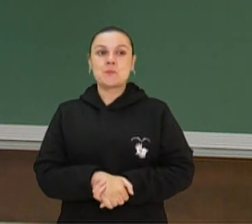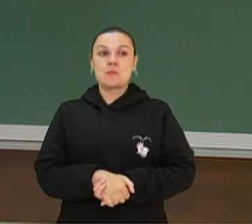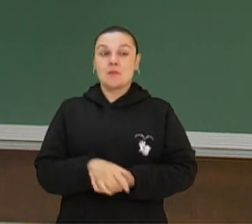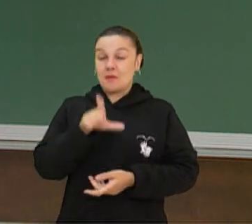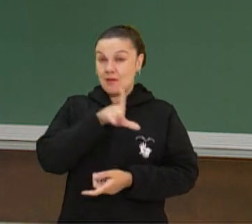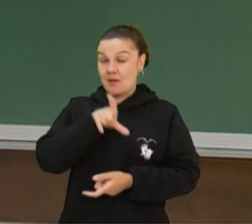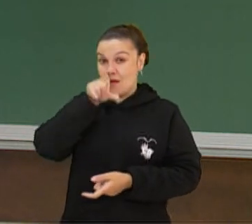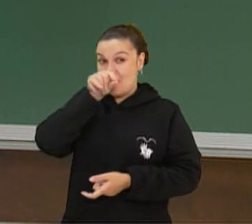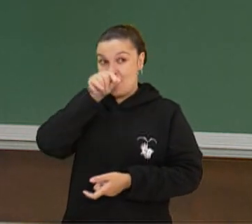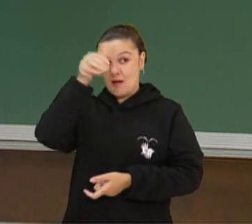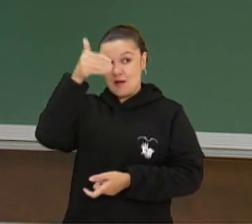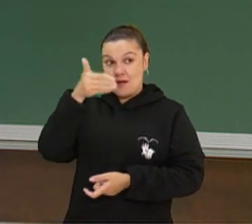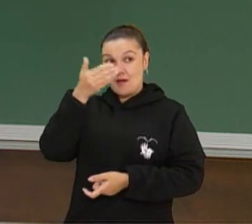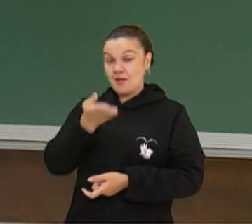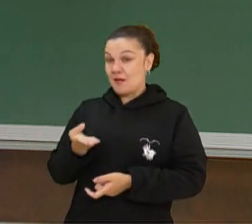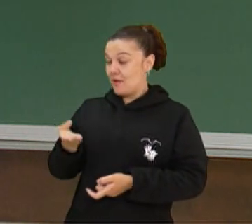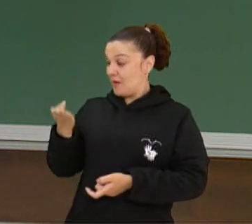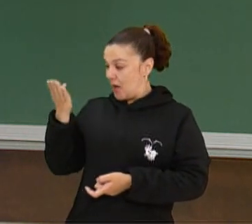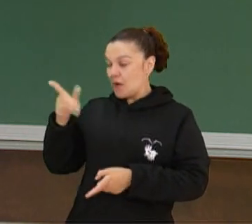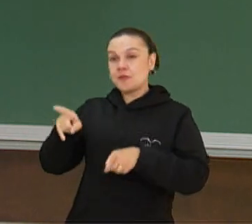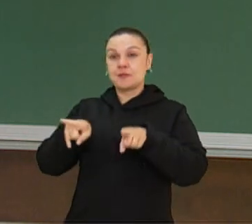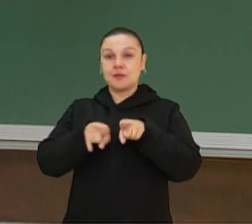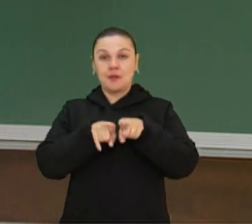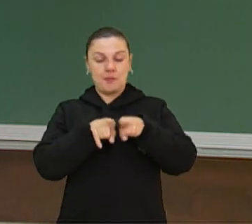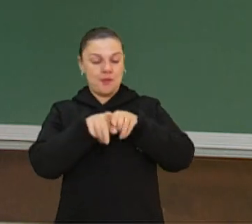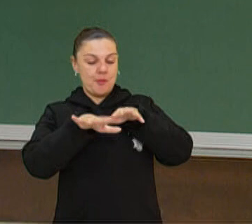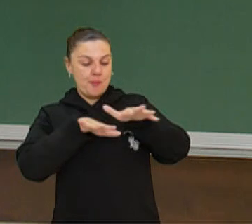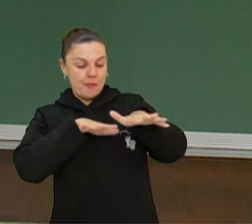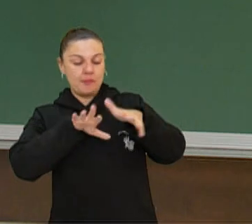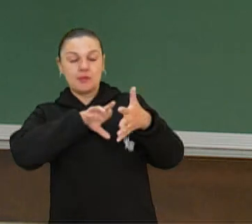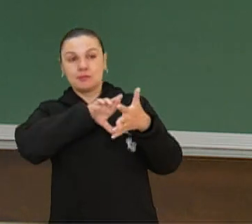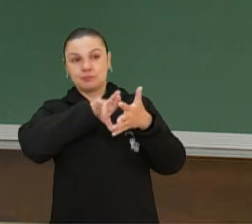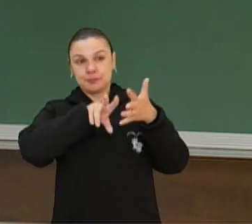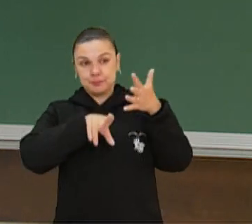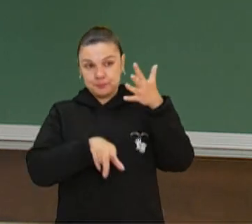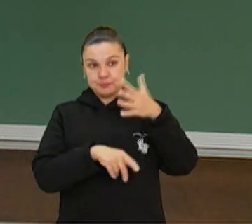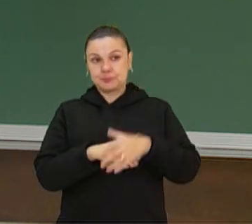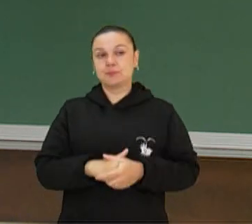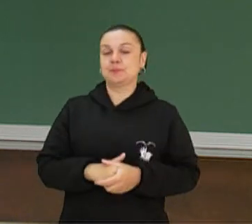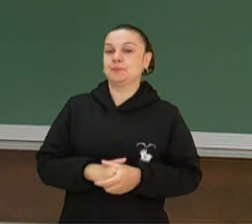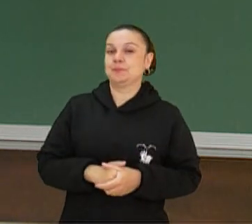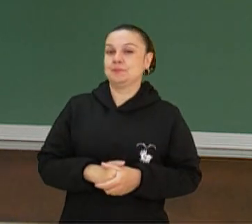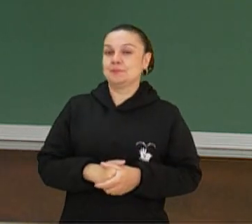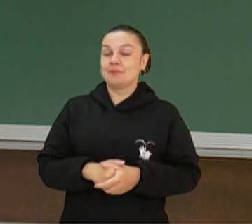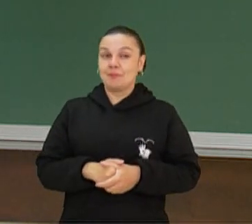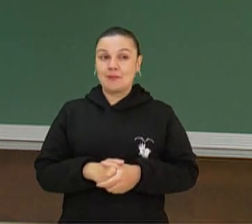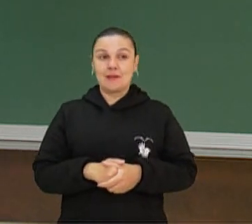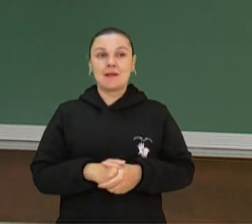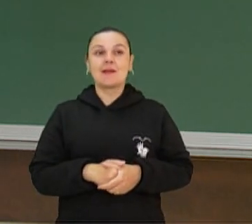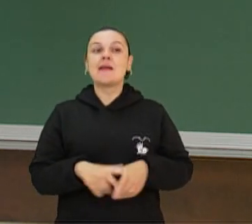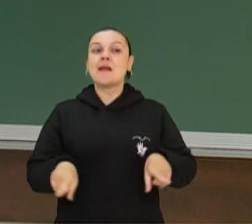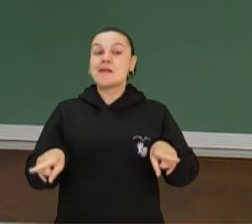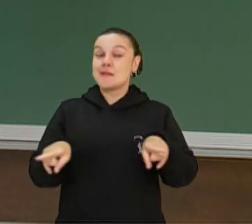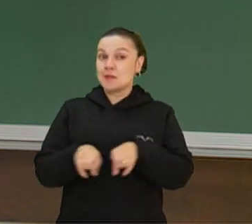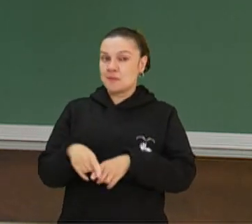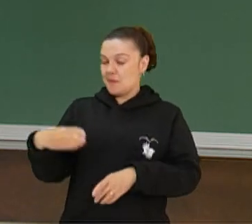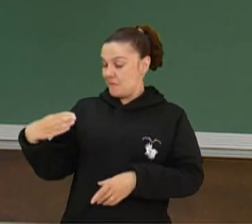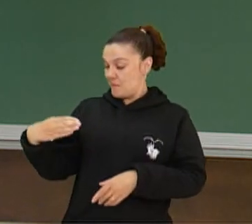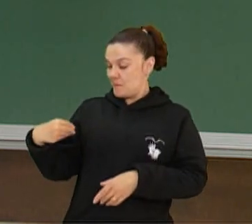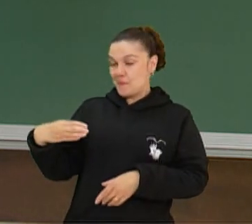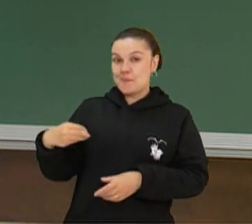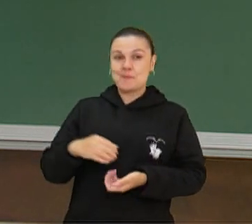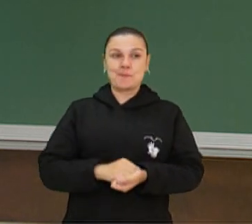as aves, mostrando um pouquinho também que a forma de locomoção pode ser bem variada dentro dos principais grupos, e também trouxe os mamíferos,